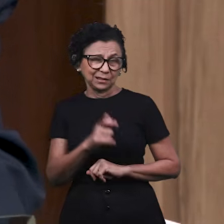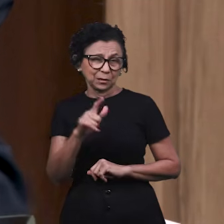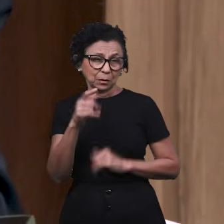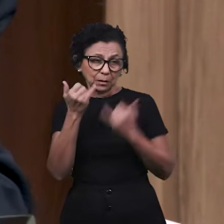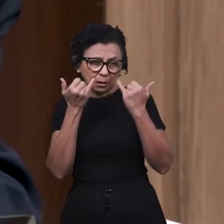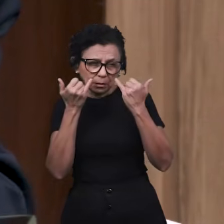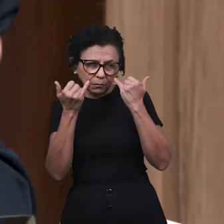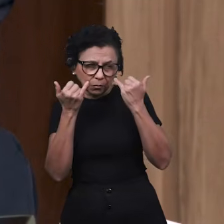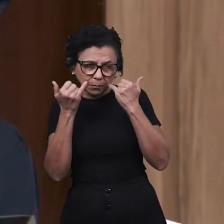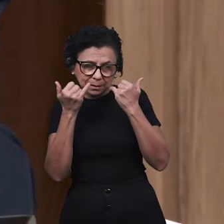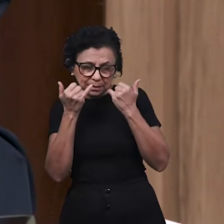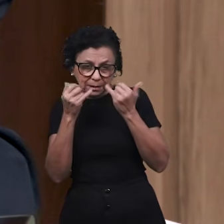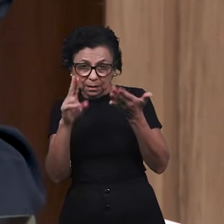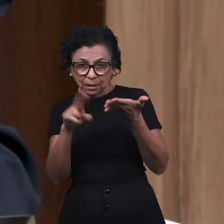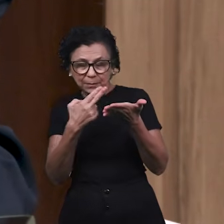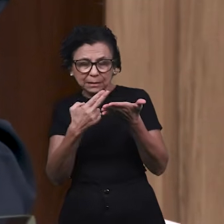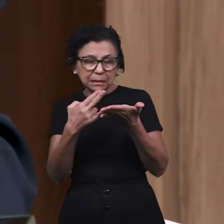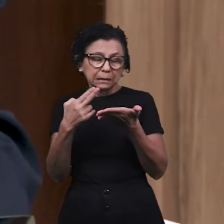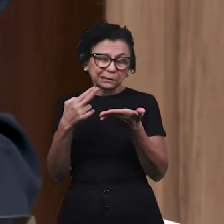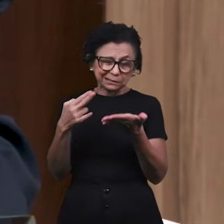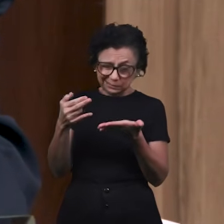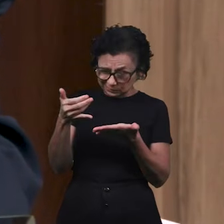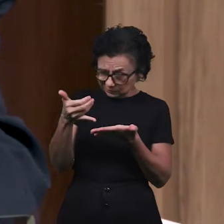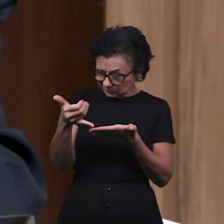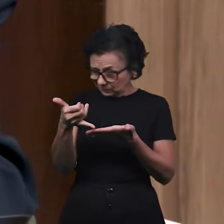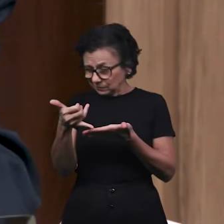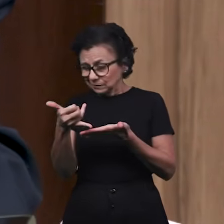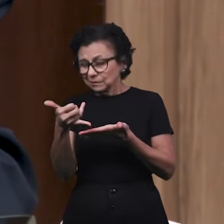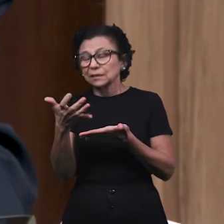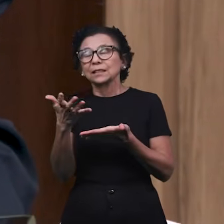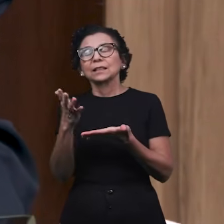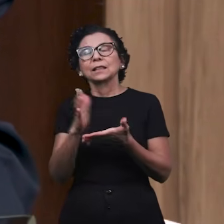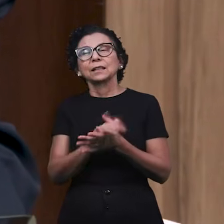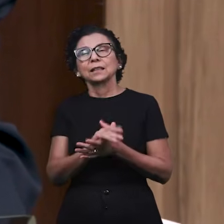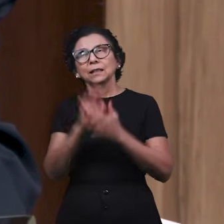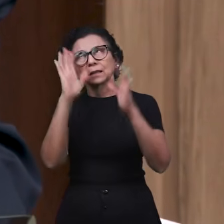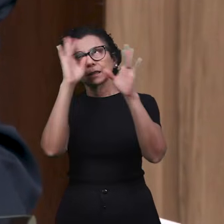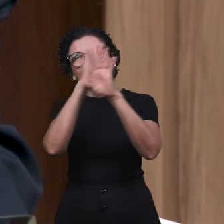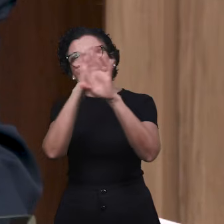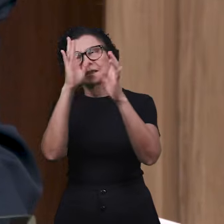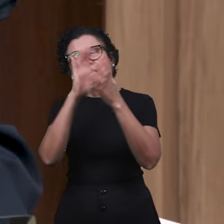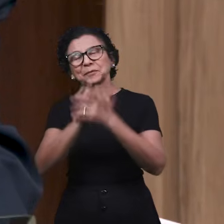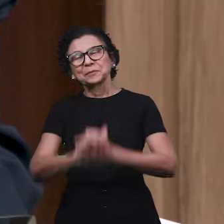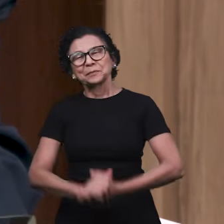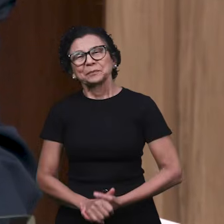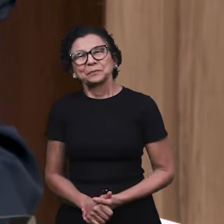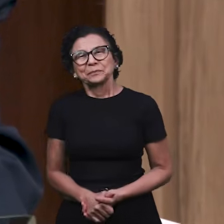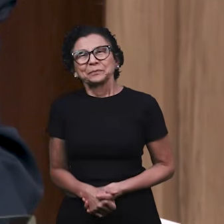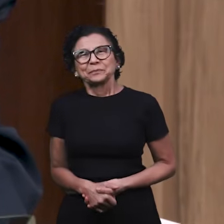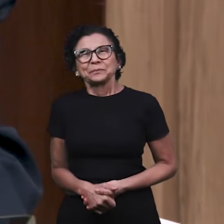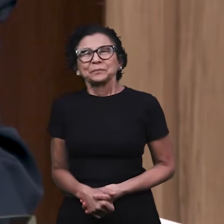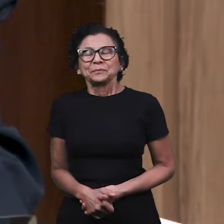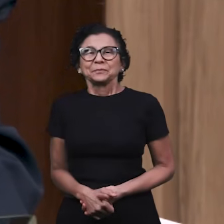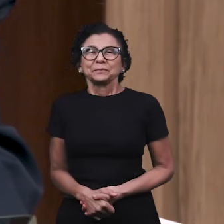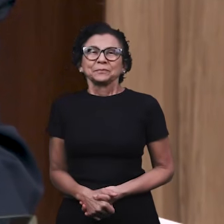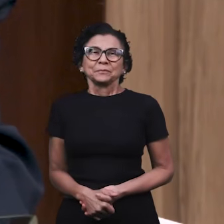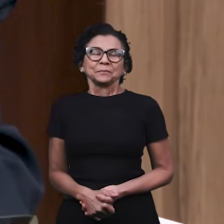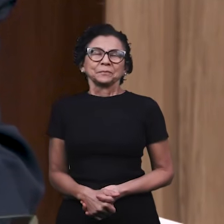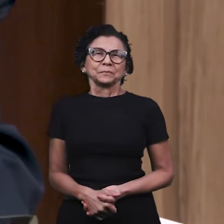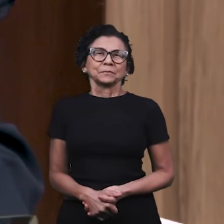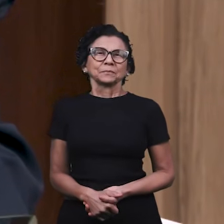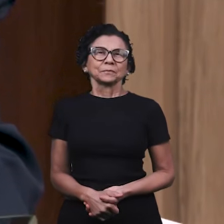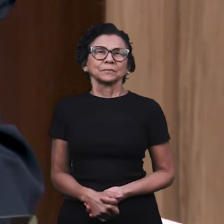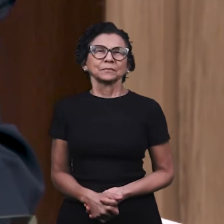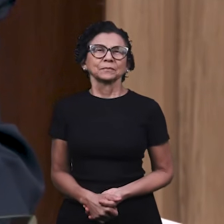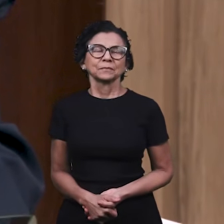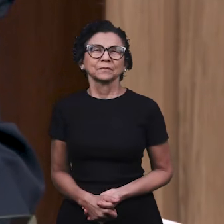uma mensagenzinha que chegou rapidamente e tudo, né? E aí acaba se distraindo. Eu gostaria que os irmãos comentassem um pouco a respeito